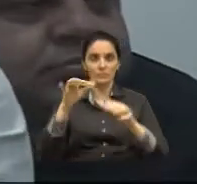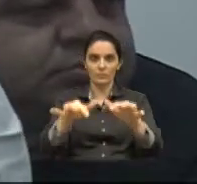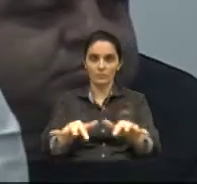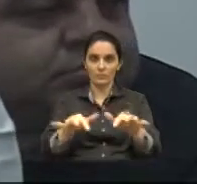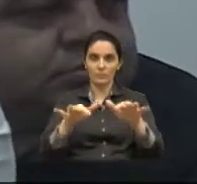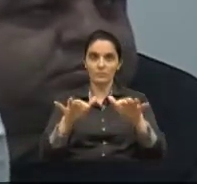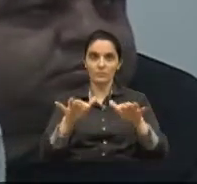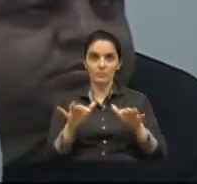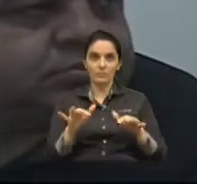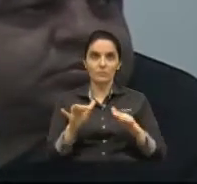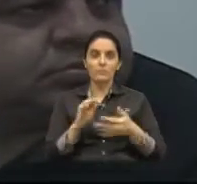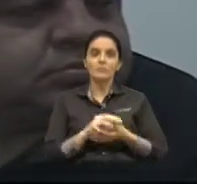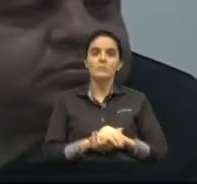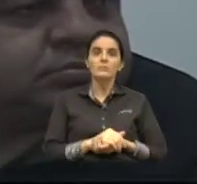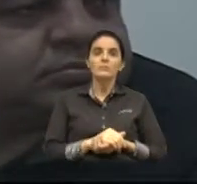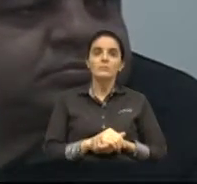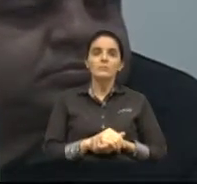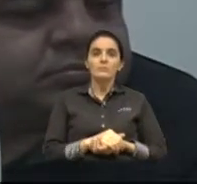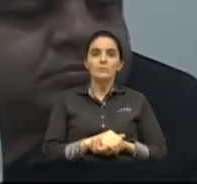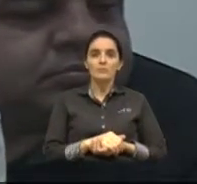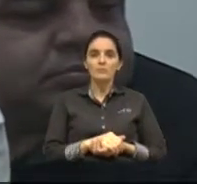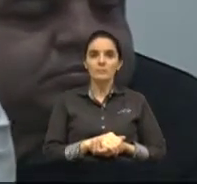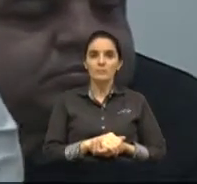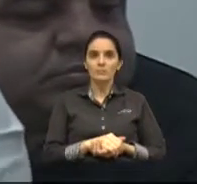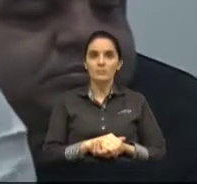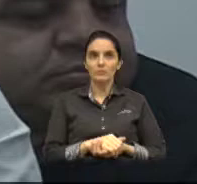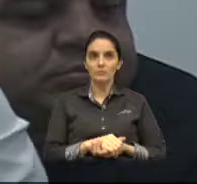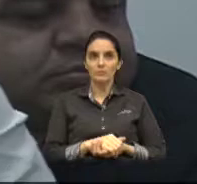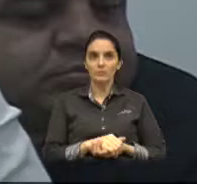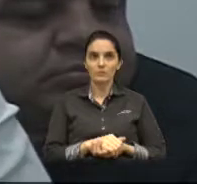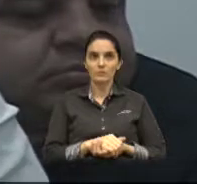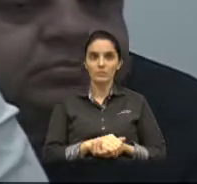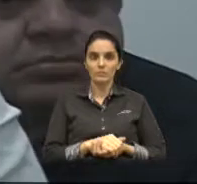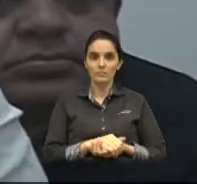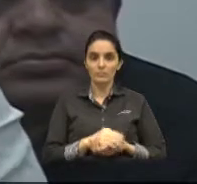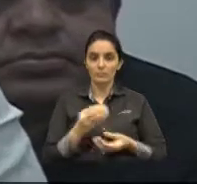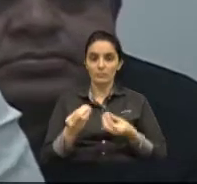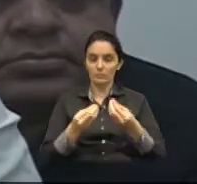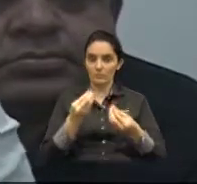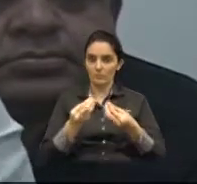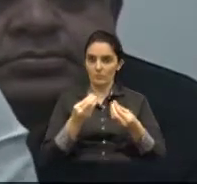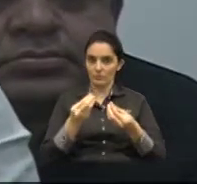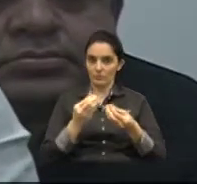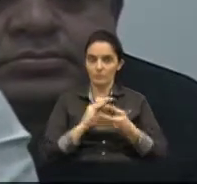nos acompanha até agora, como corregedor da casa,